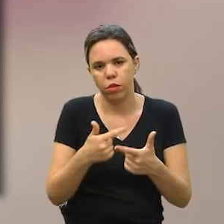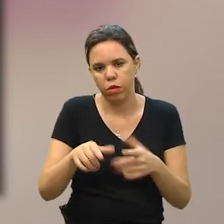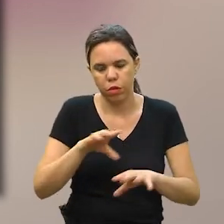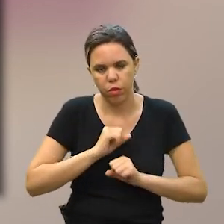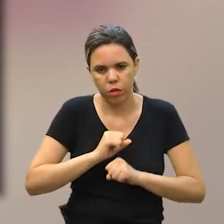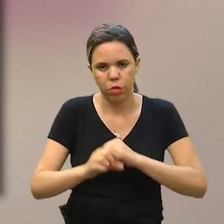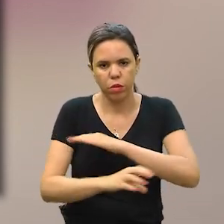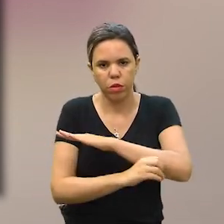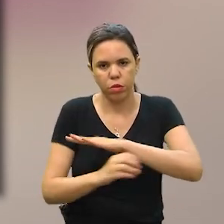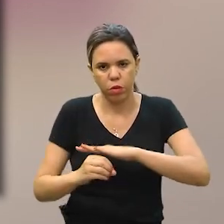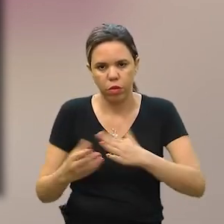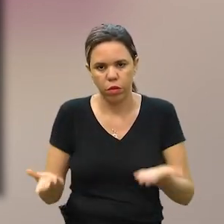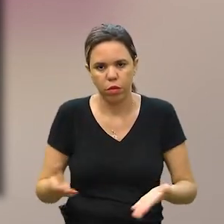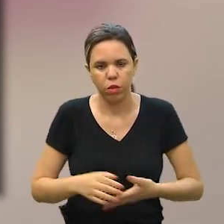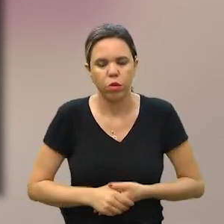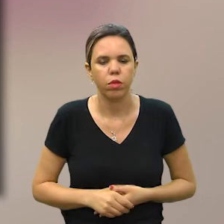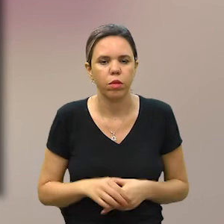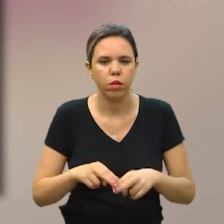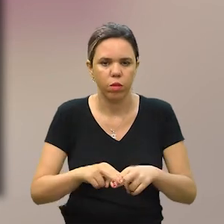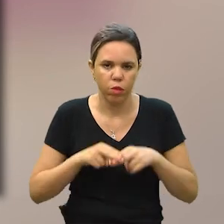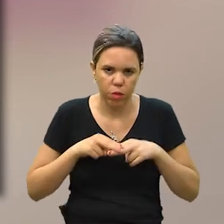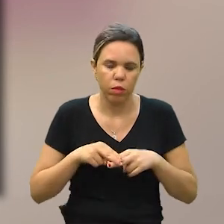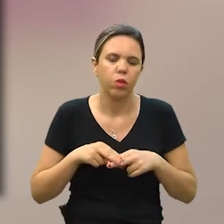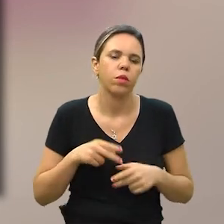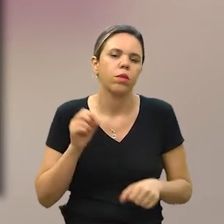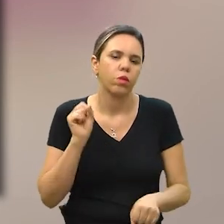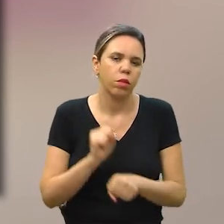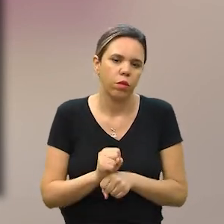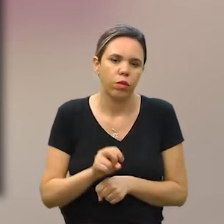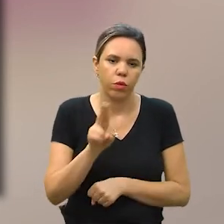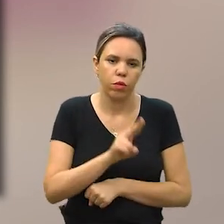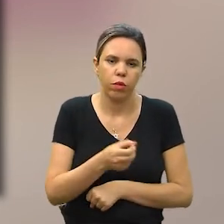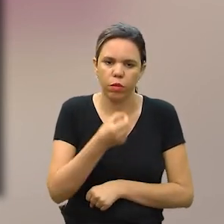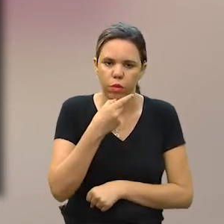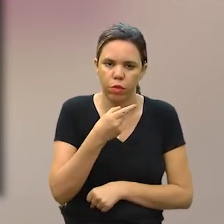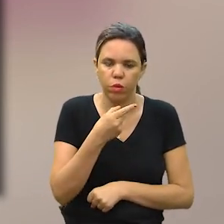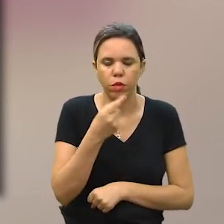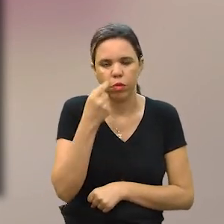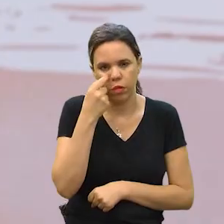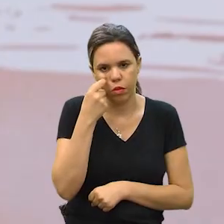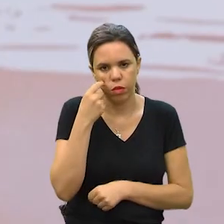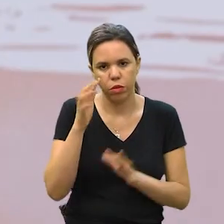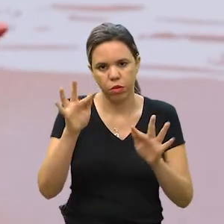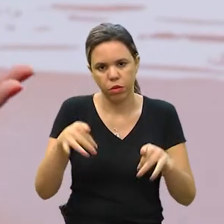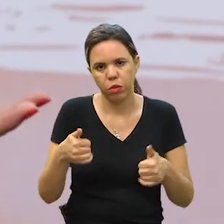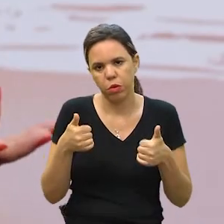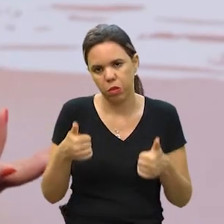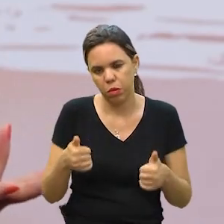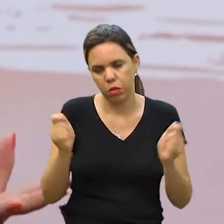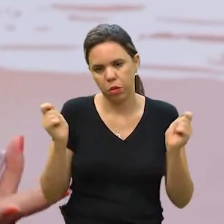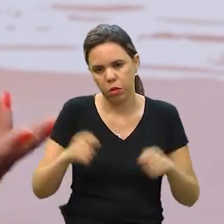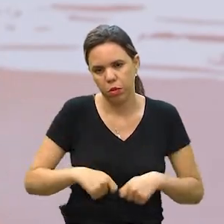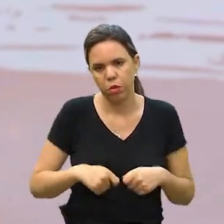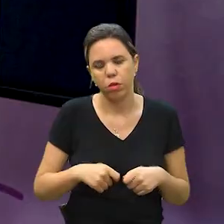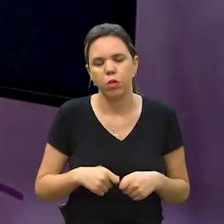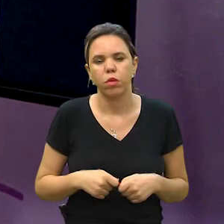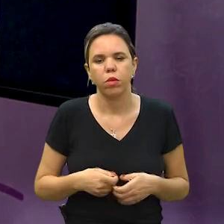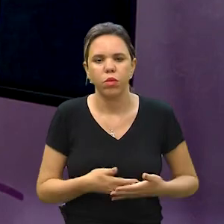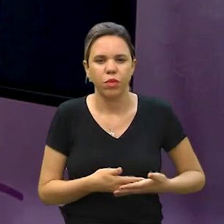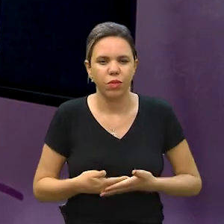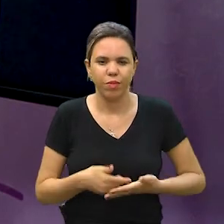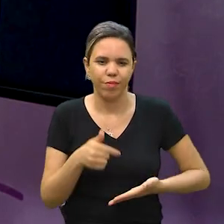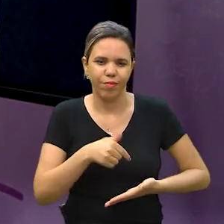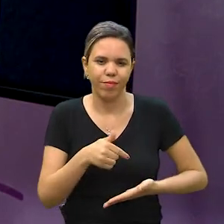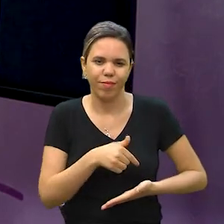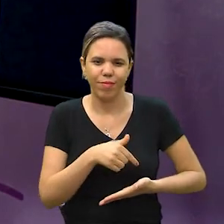ter uma trombose, não é, Viviane? Por conta de interromper o uso da medicação. E no final tudo compensa, né, quando pega o